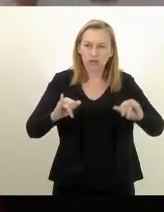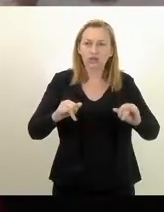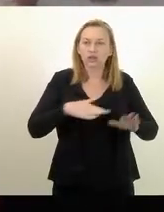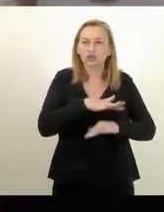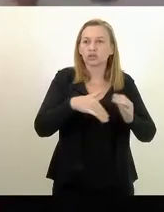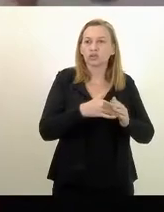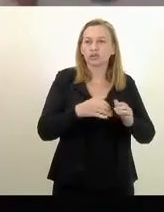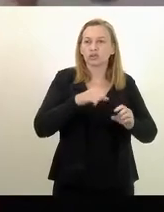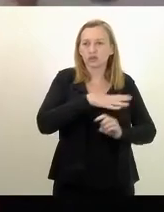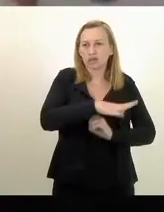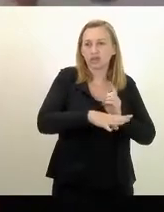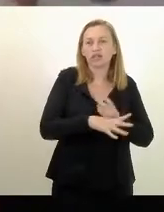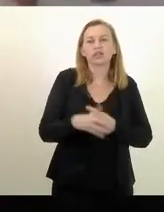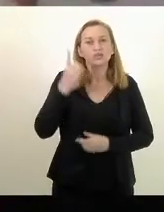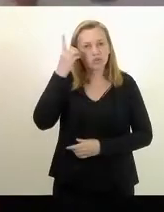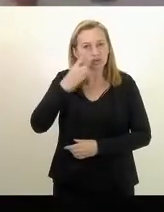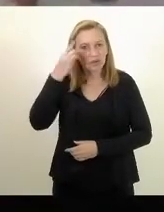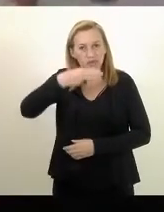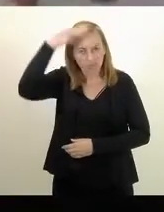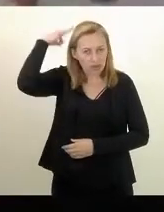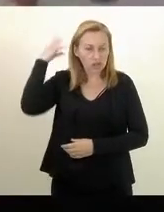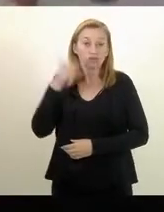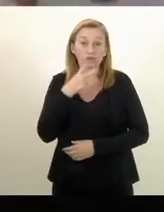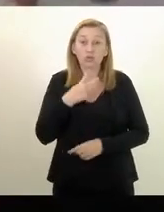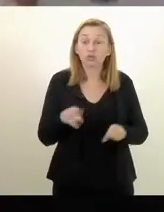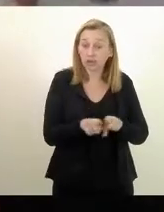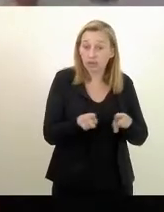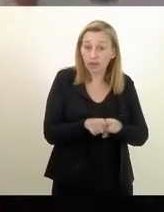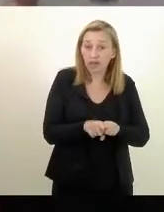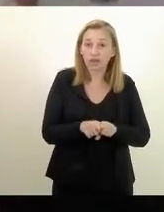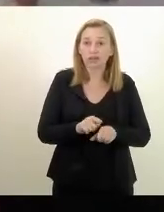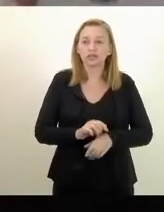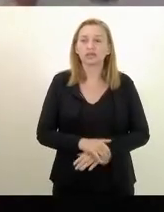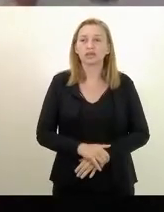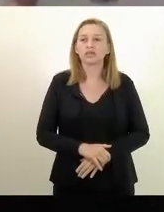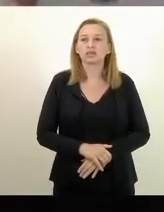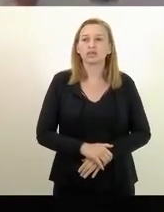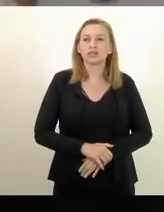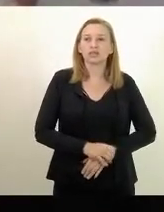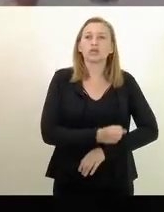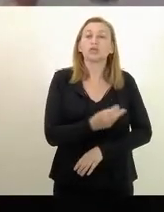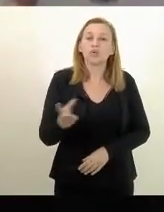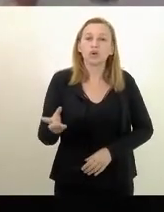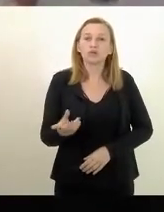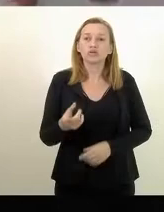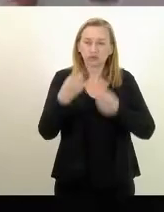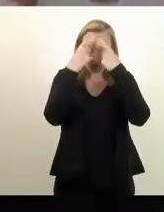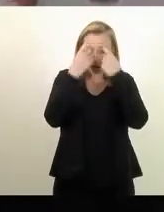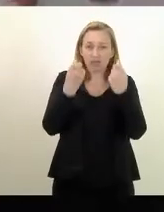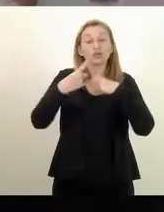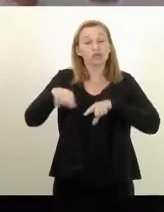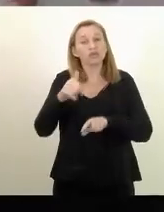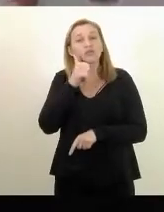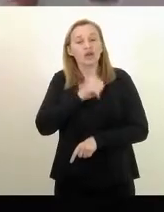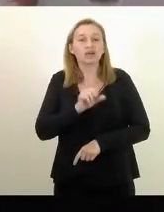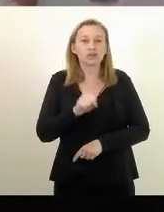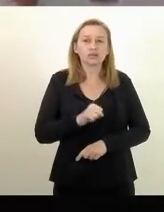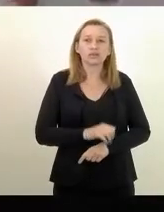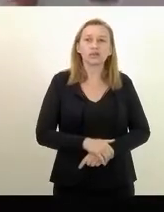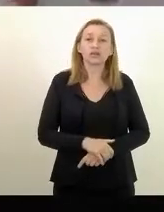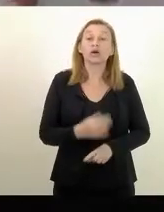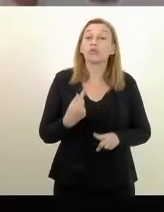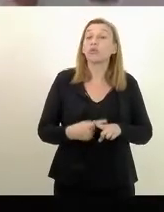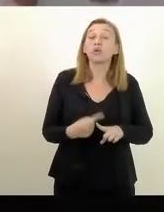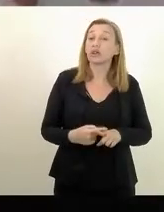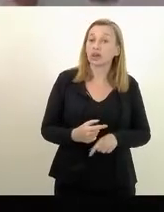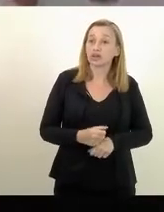aqui pelo deputado Márcio Pacheco em toda a sociedade quando há violência contra as mulheres porque